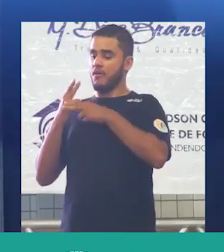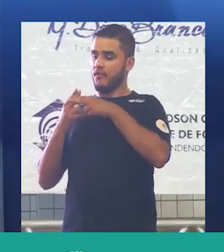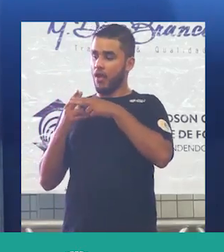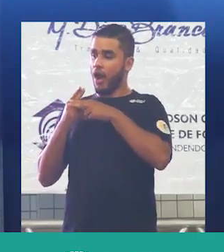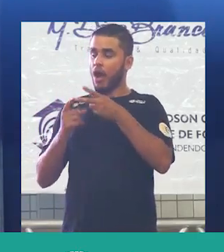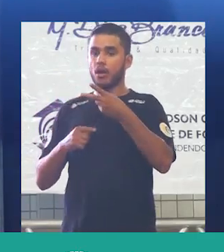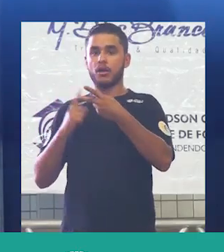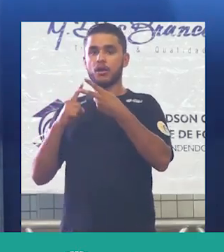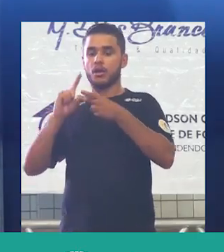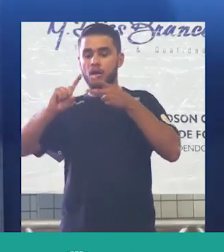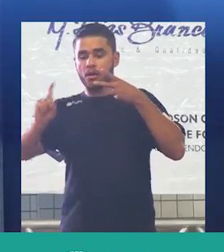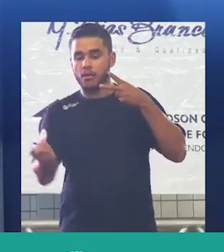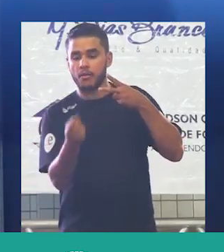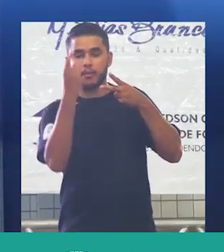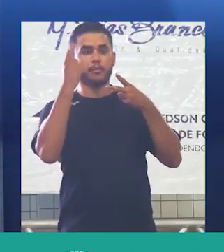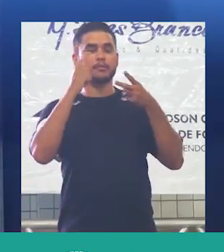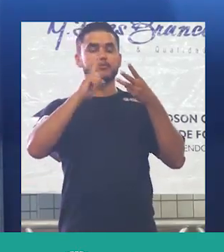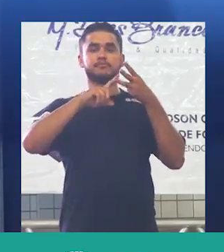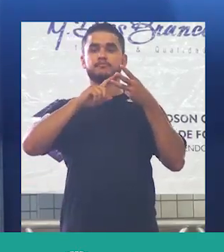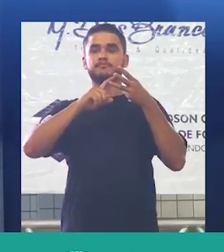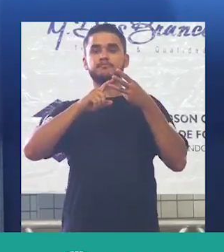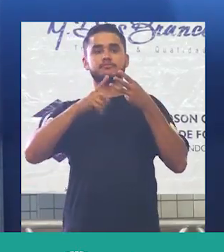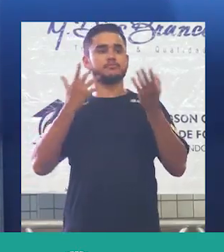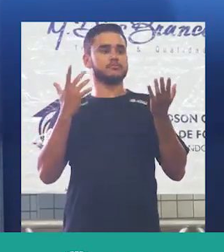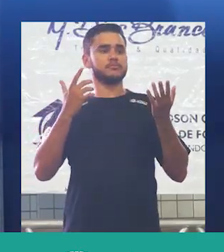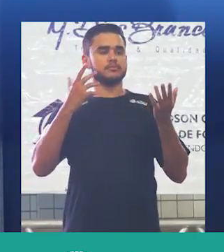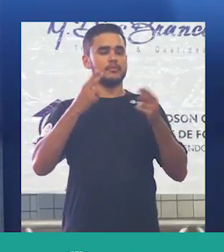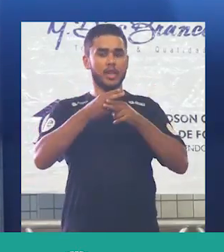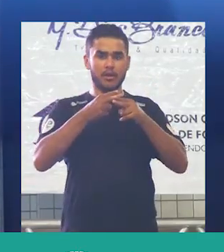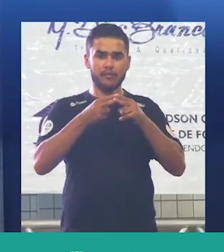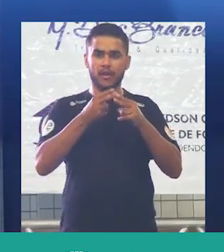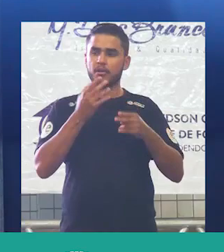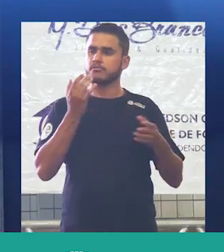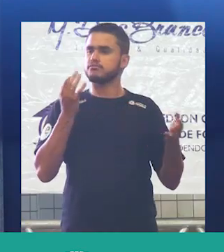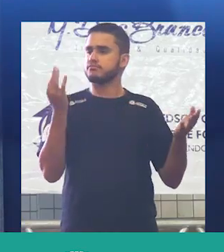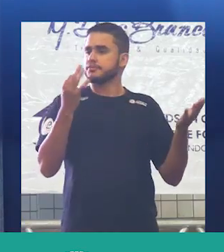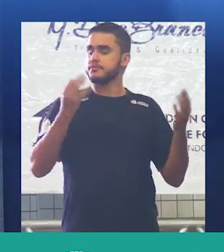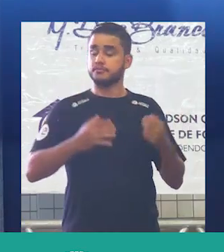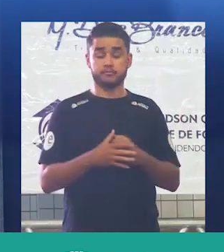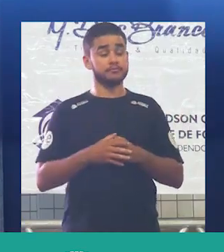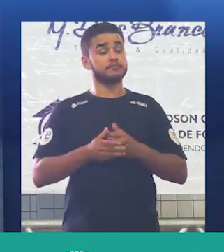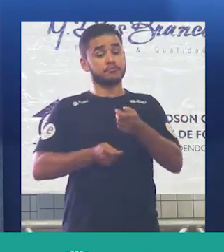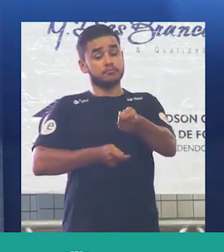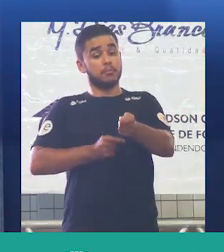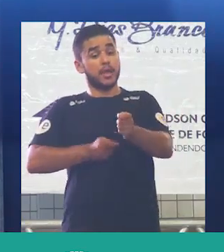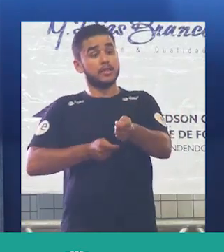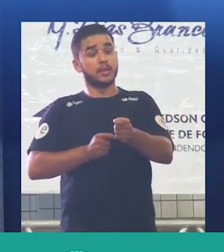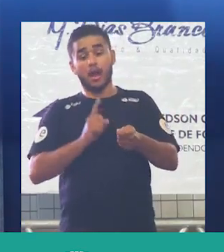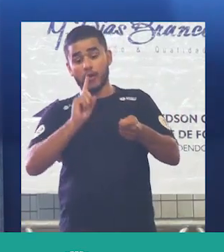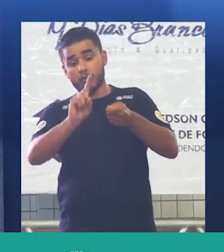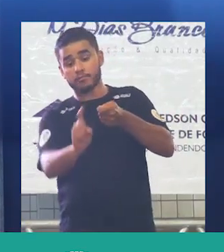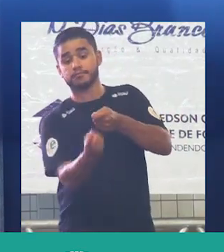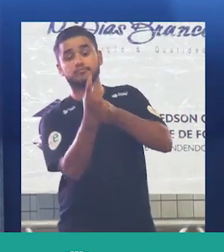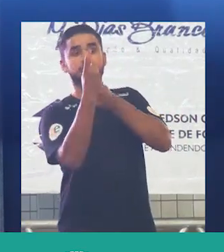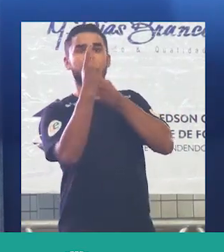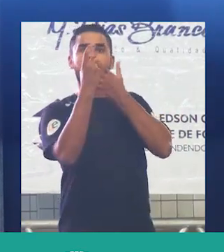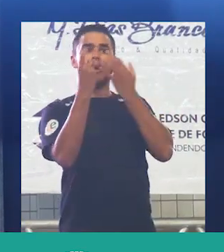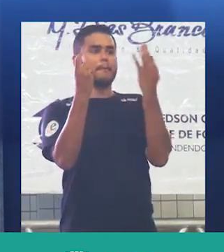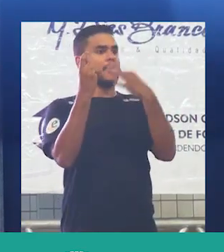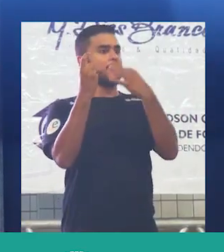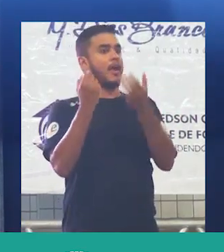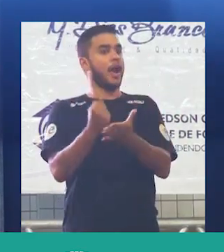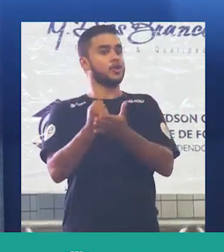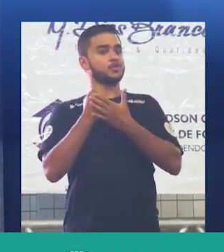rapaz? O índio precisa caçar, imagine ele com uma faca. O índio precisa pescar, imagine ele com um anzol.